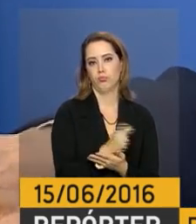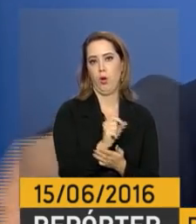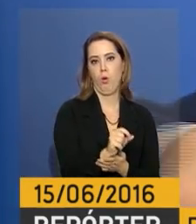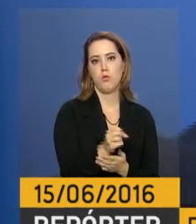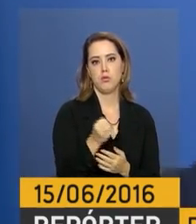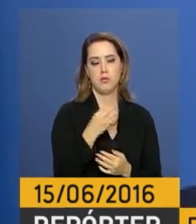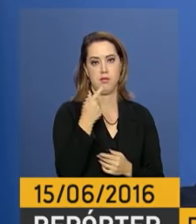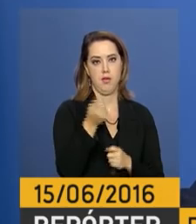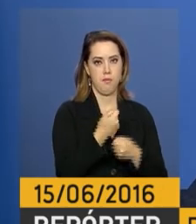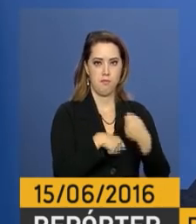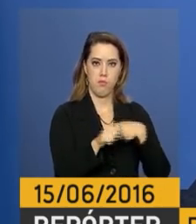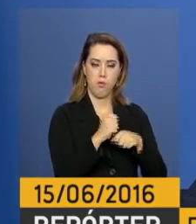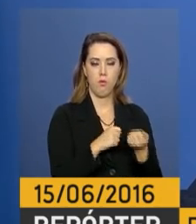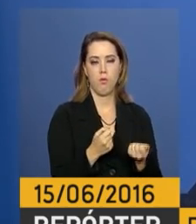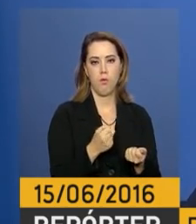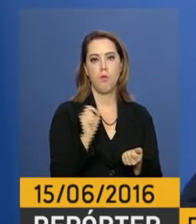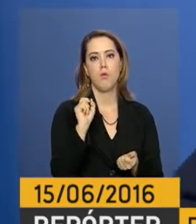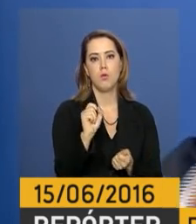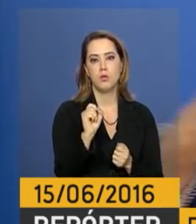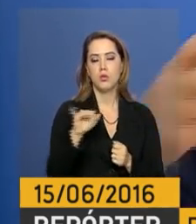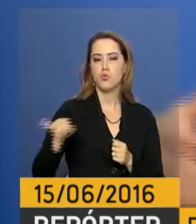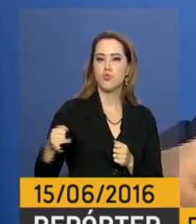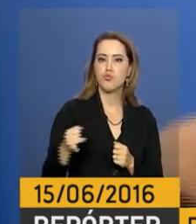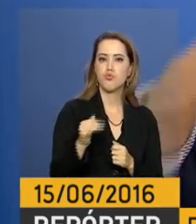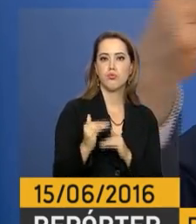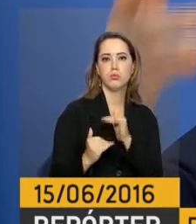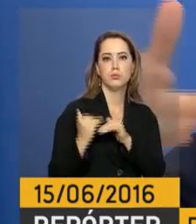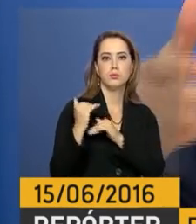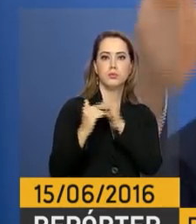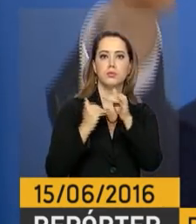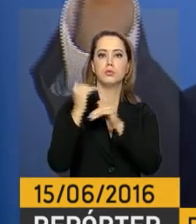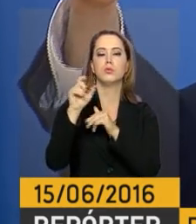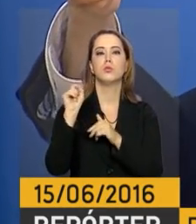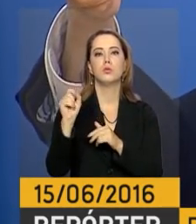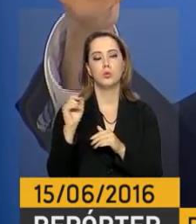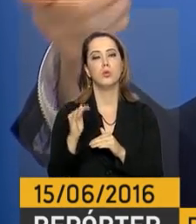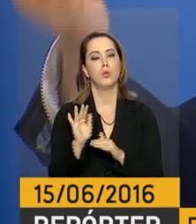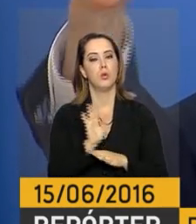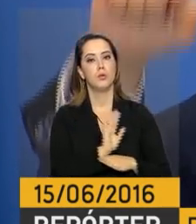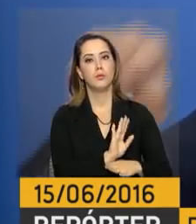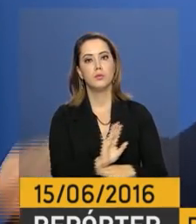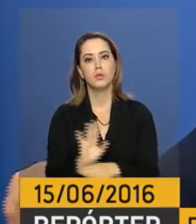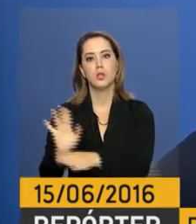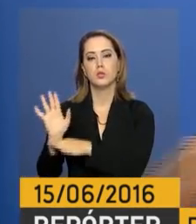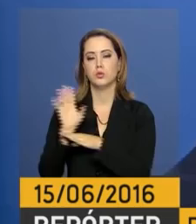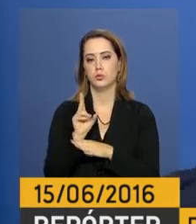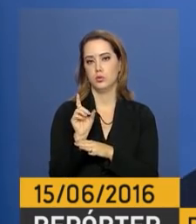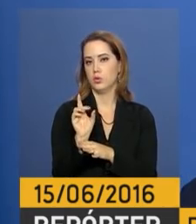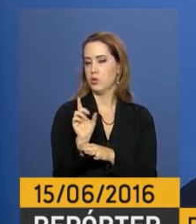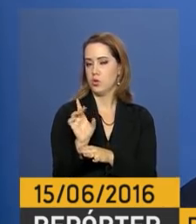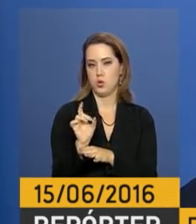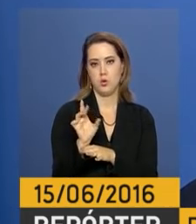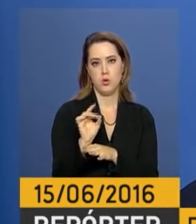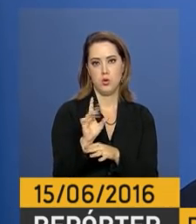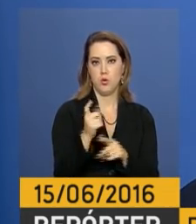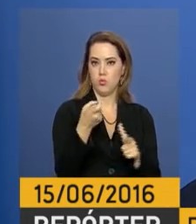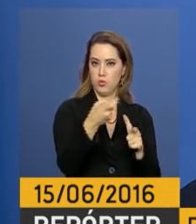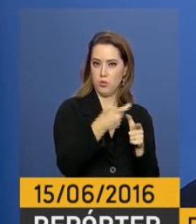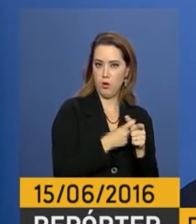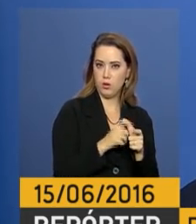reflete nas taxas de juros elevadas, o que ajuda a compor não só o aumento da dívida, mas ajuda a